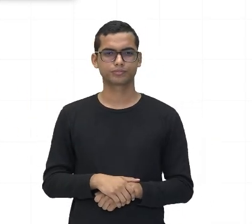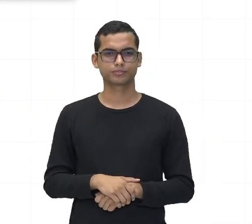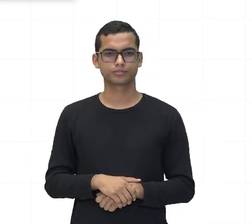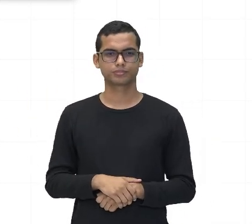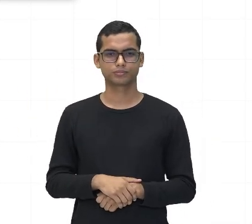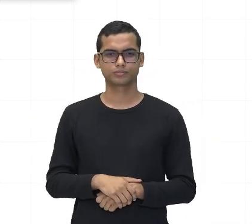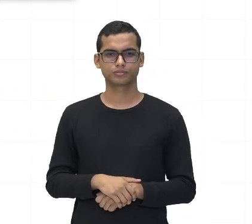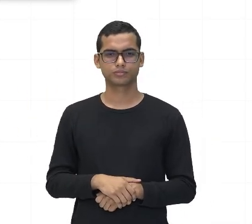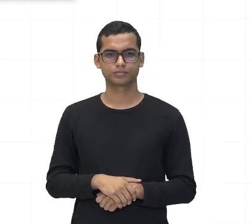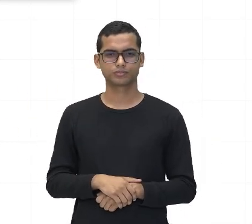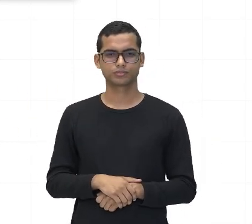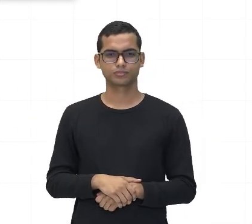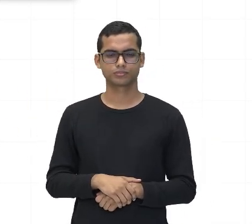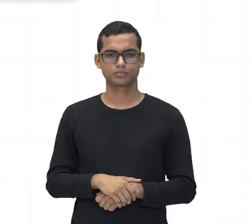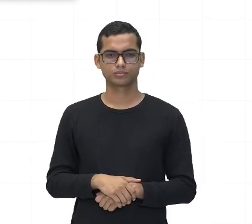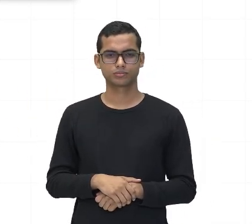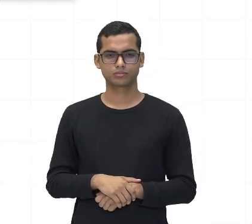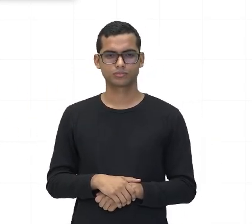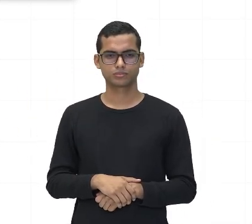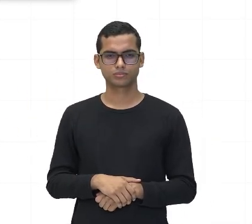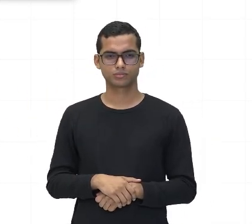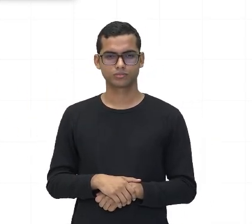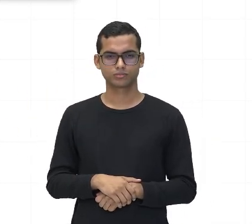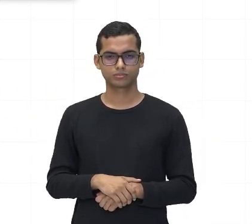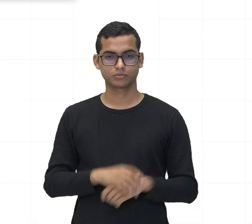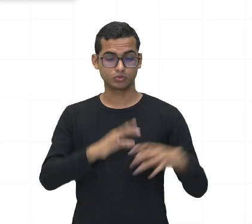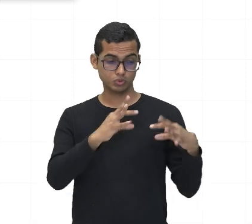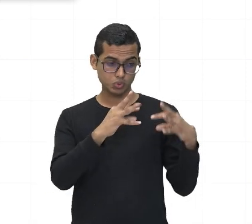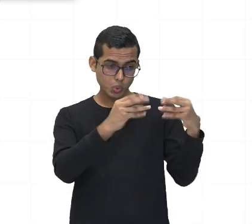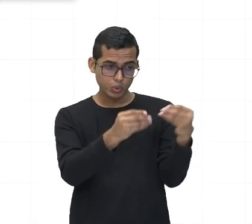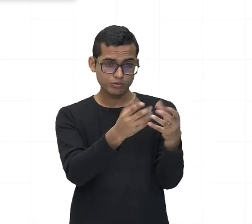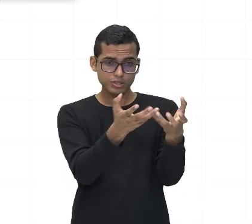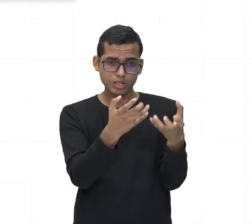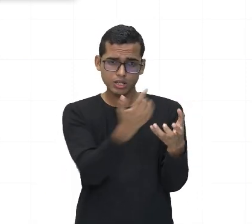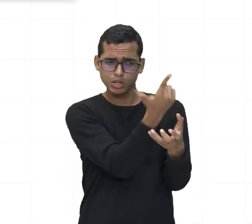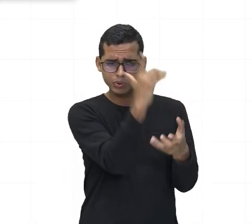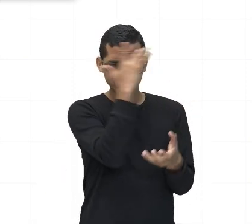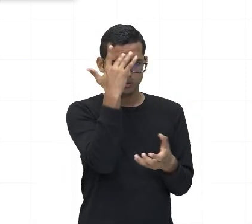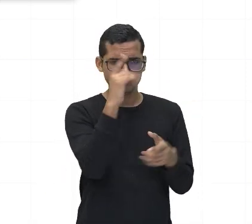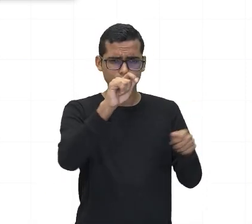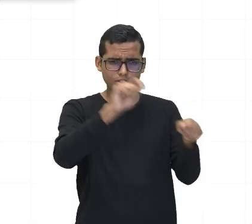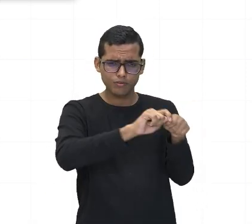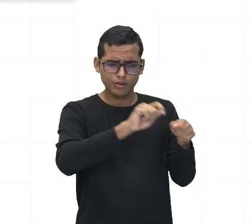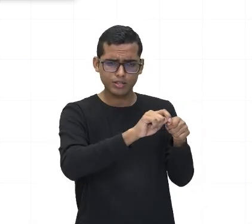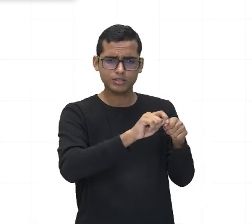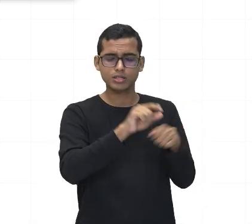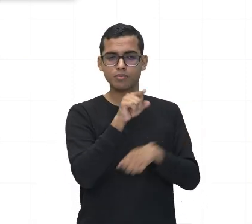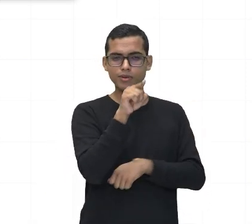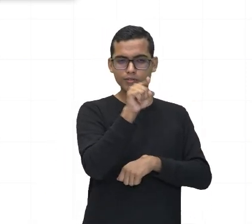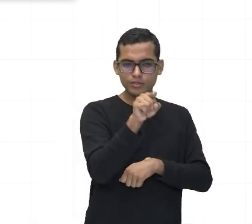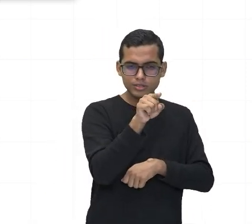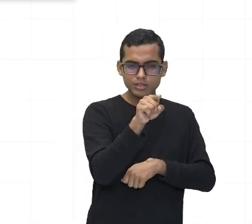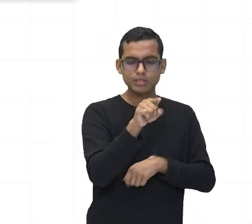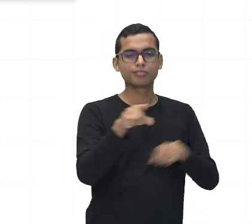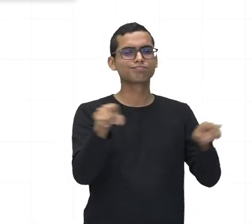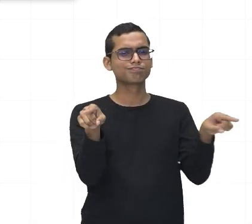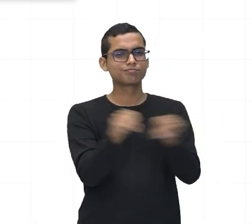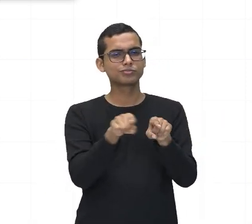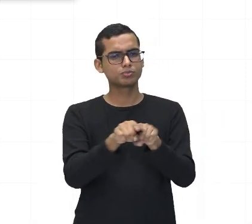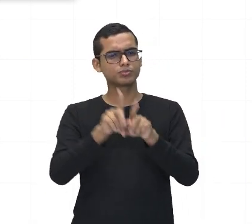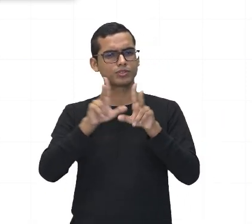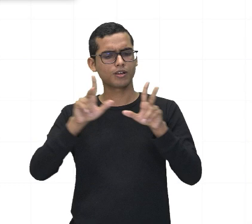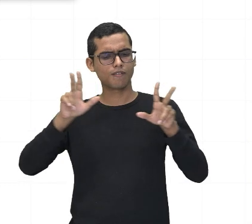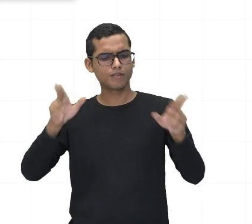Tudo quanto quer que os outros façam para você, faça também para eles.